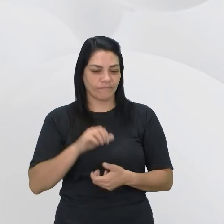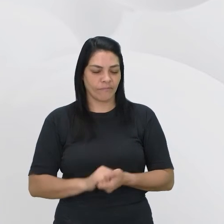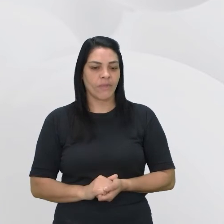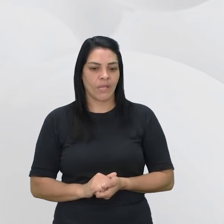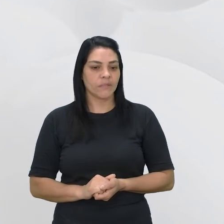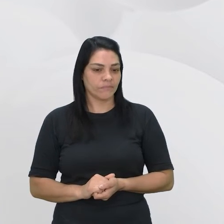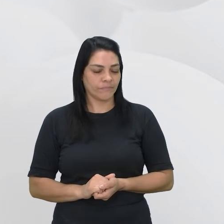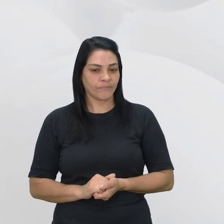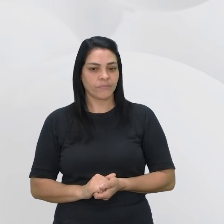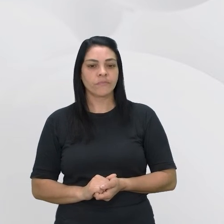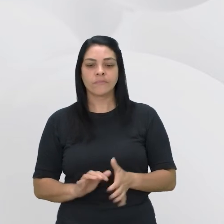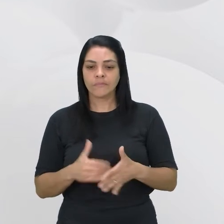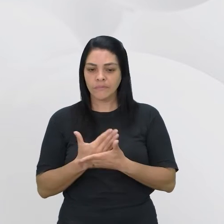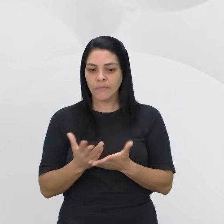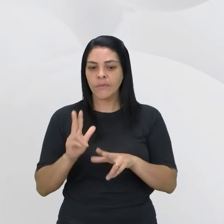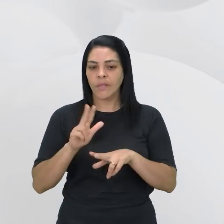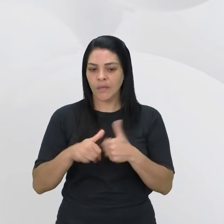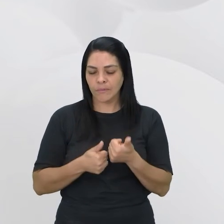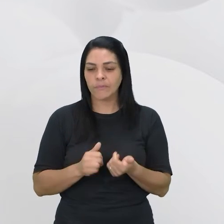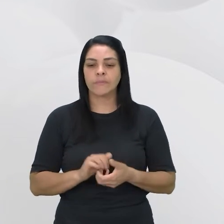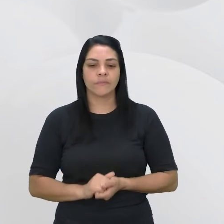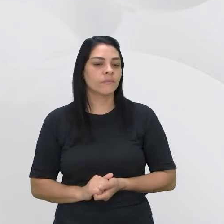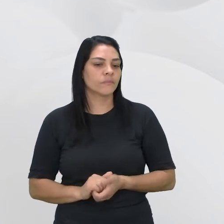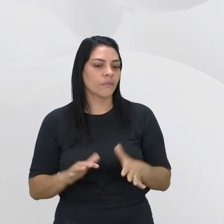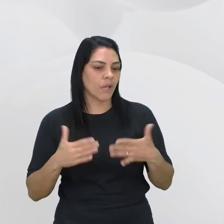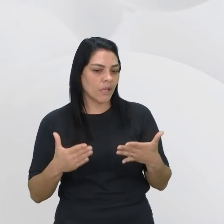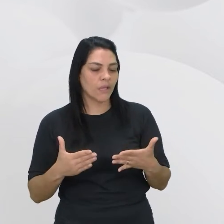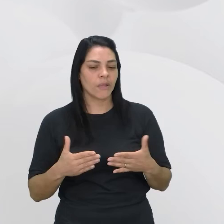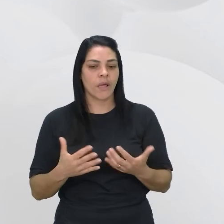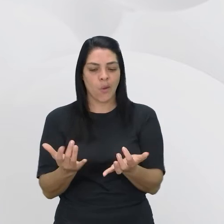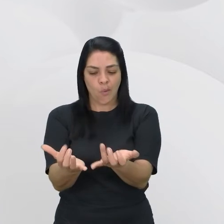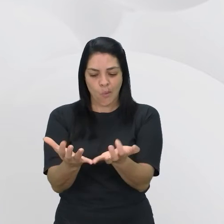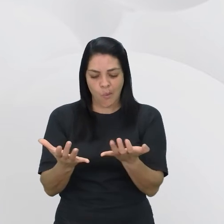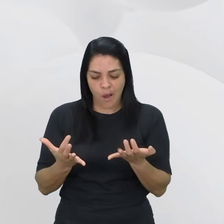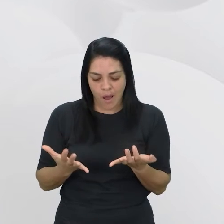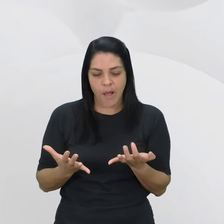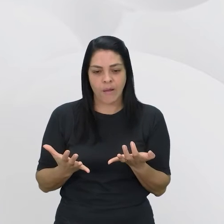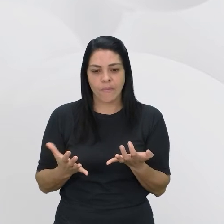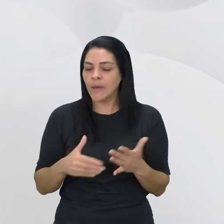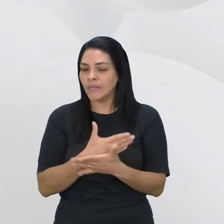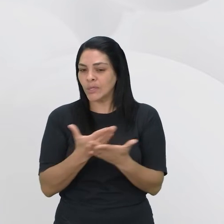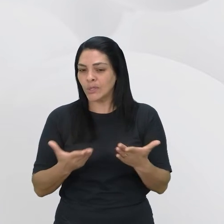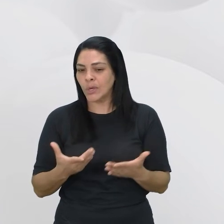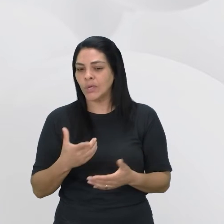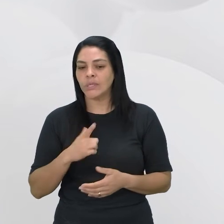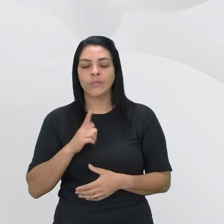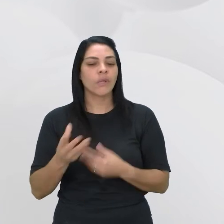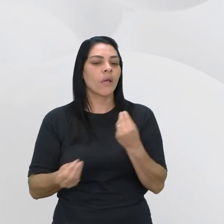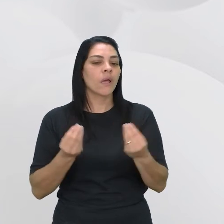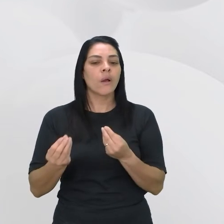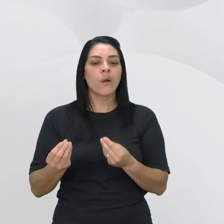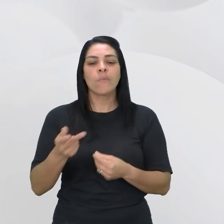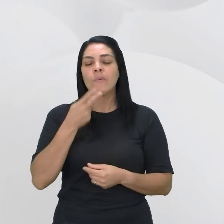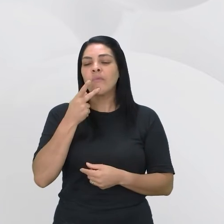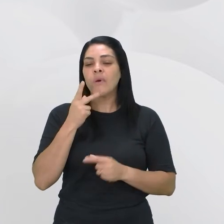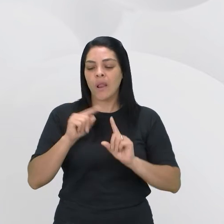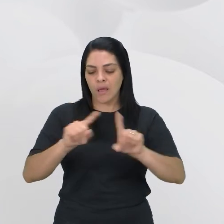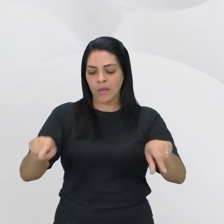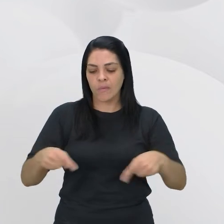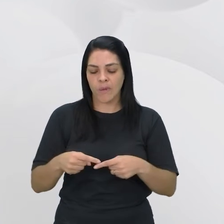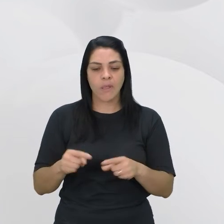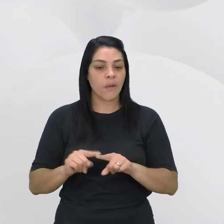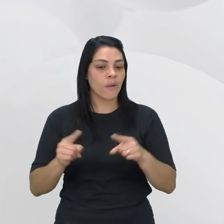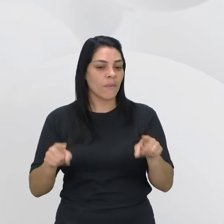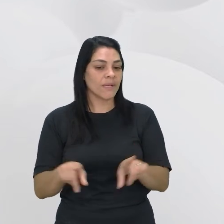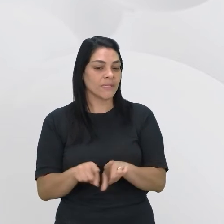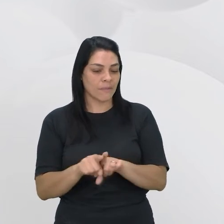nas grandes cidades. Exato, devido à impermeabilização. Então, e assim, o gramado, né, por mais que a gente não esteja falando de um ambiente impermeável, mas